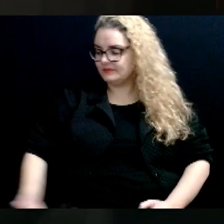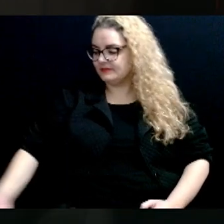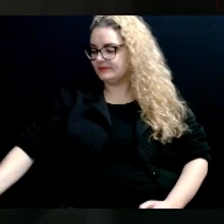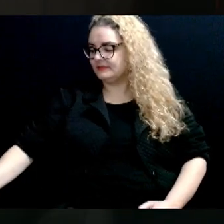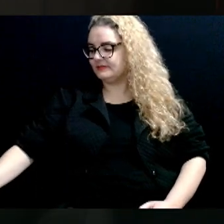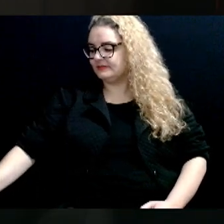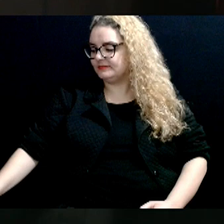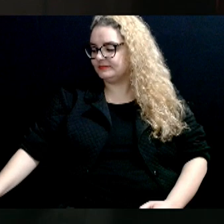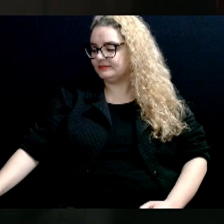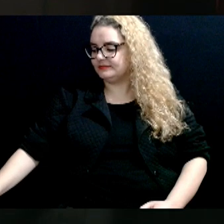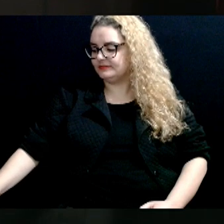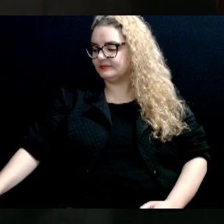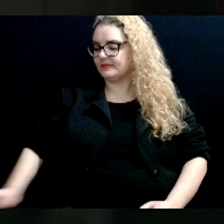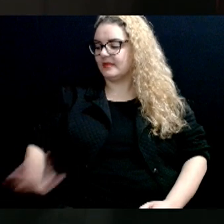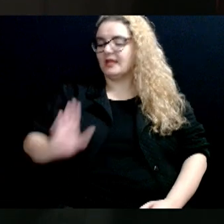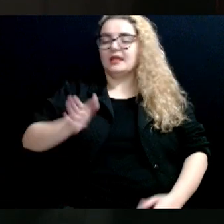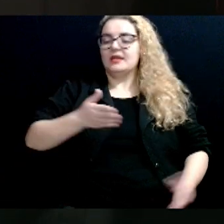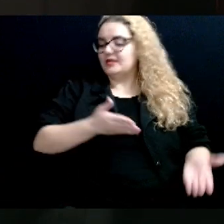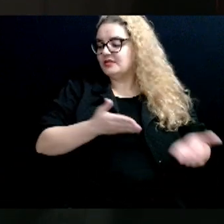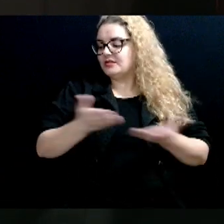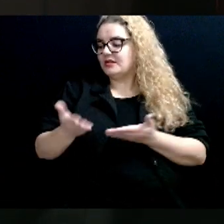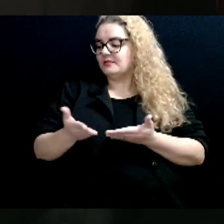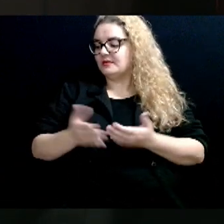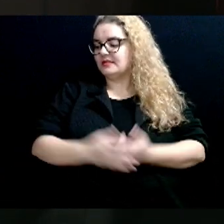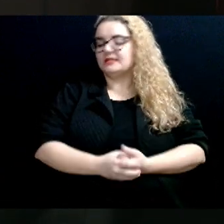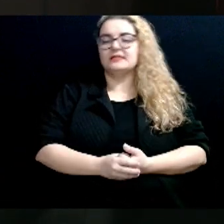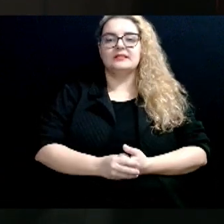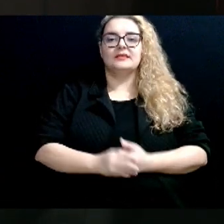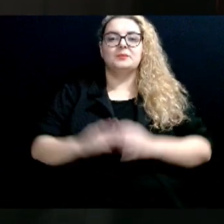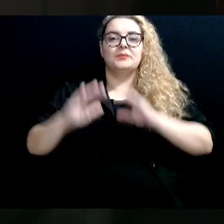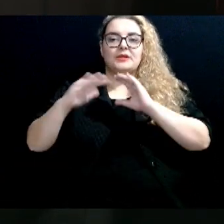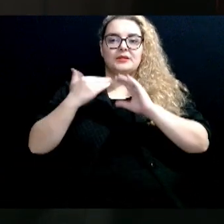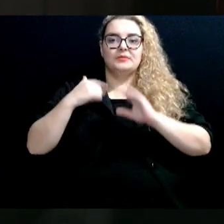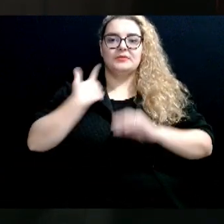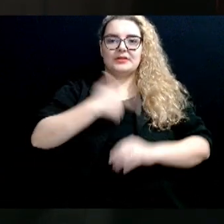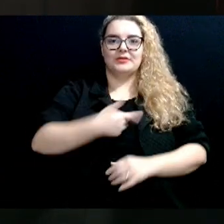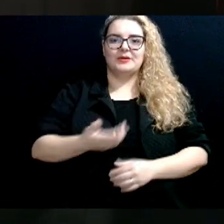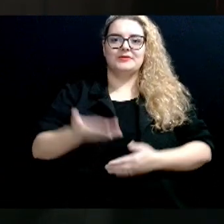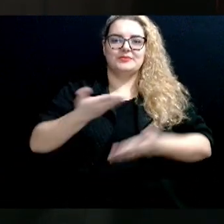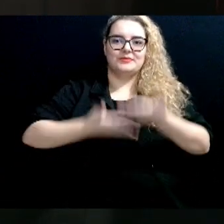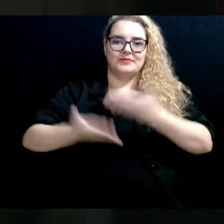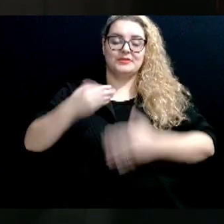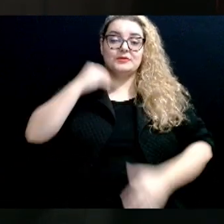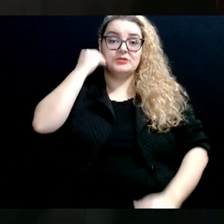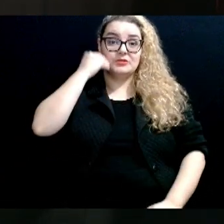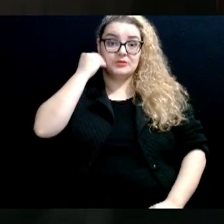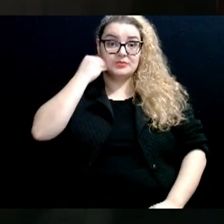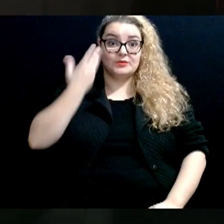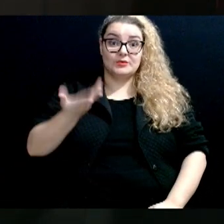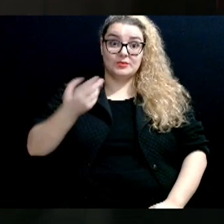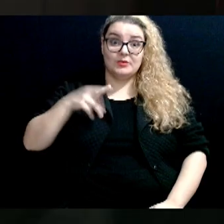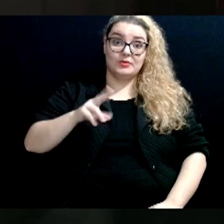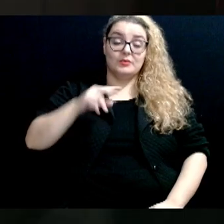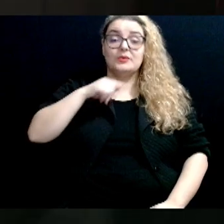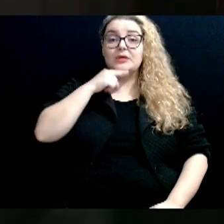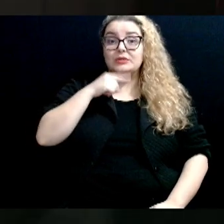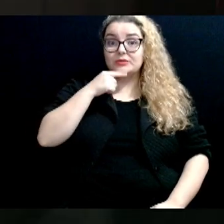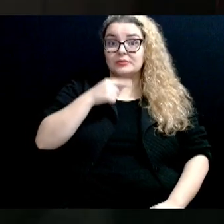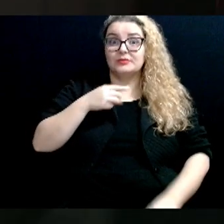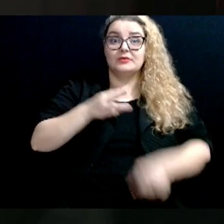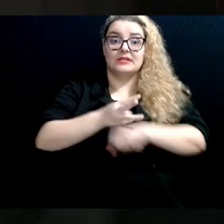vamos apresentá-las. Enquanto isso, você manda sua mensagem para a gente, compartilha a sua experiência ou então a sua dúvida. WhatsApp na tela para